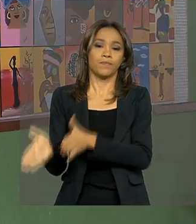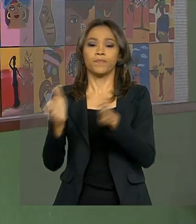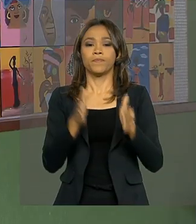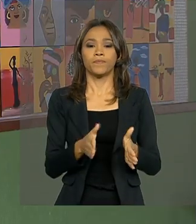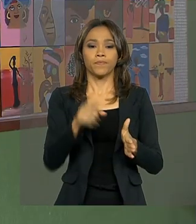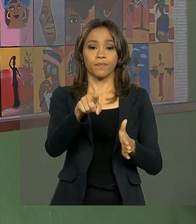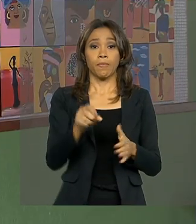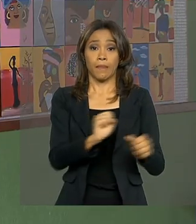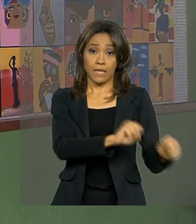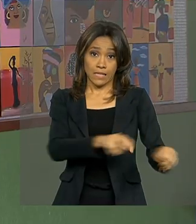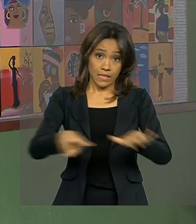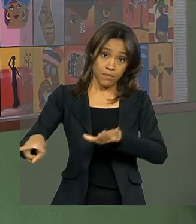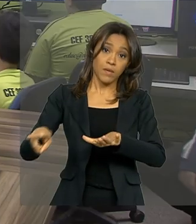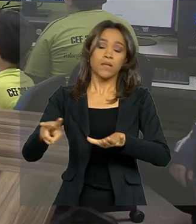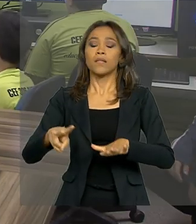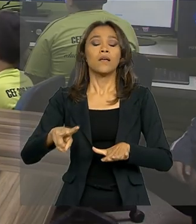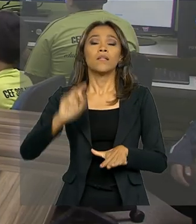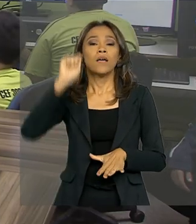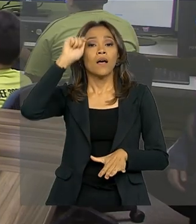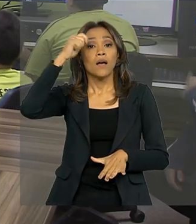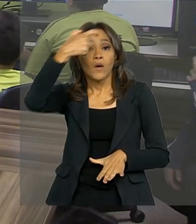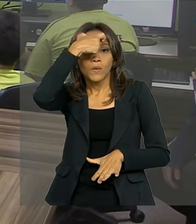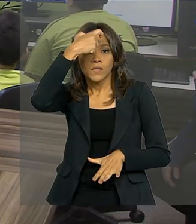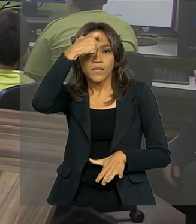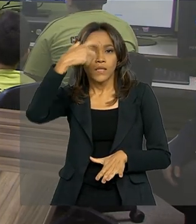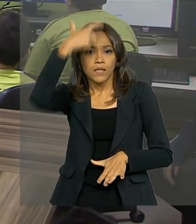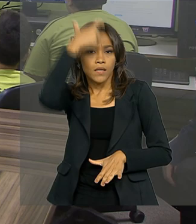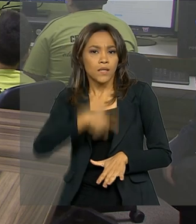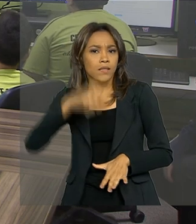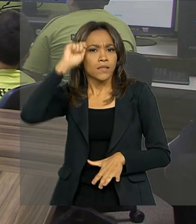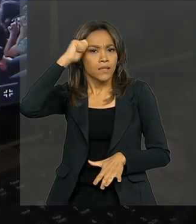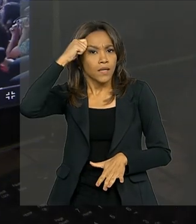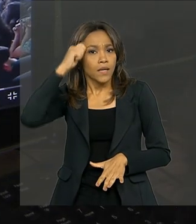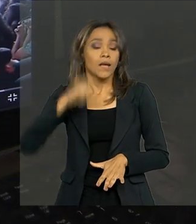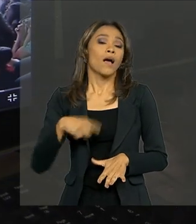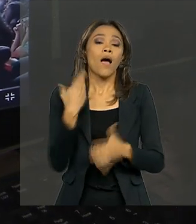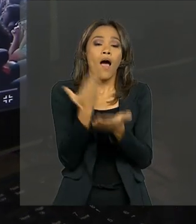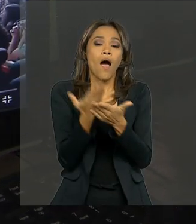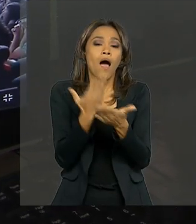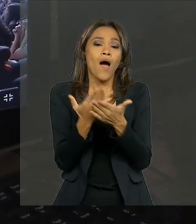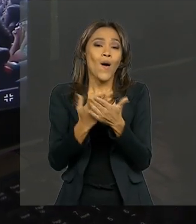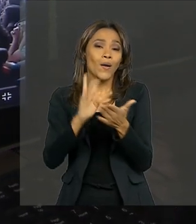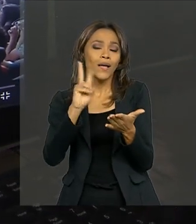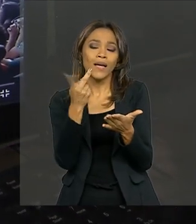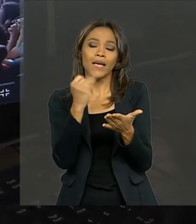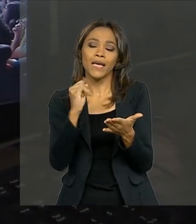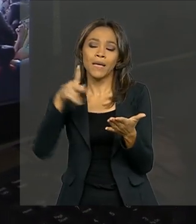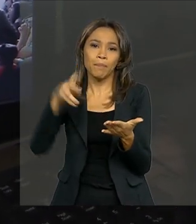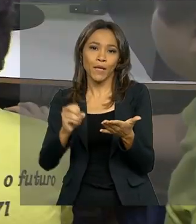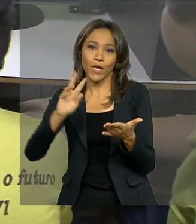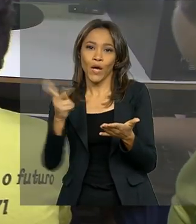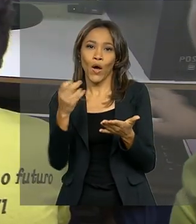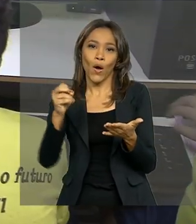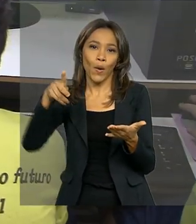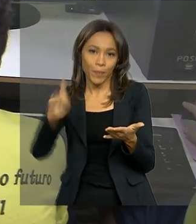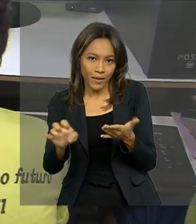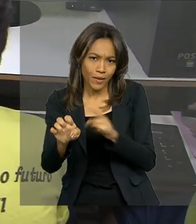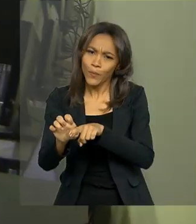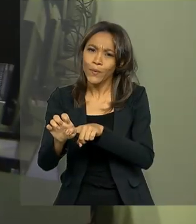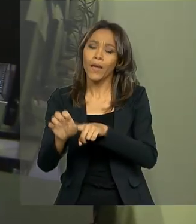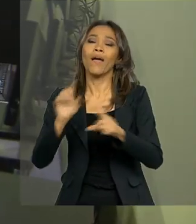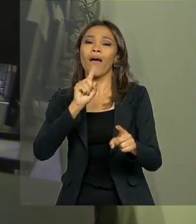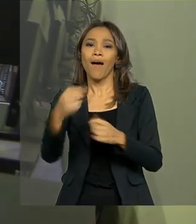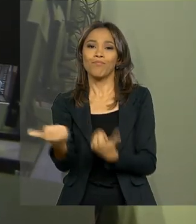Na Semana da Consciência Negra, aulas sobre a cultura do hip-hop e o aprendizado tem um aliado importante, a internet.